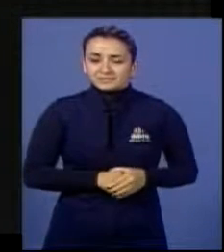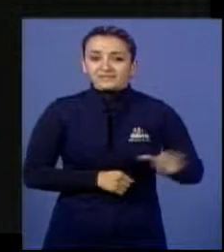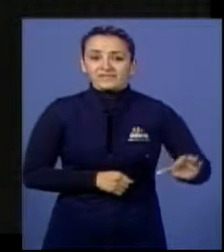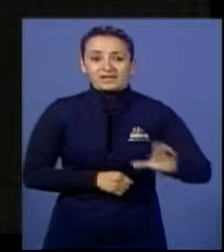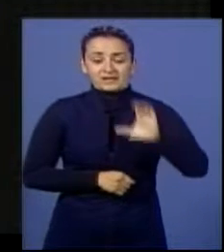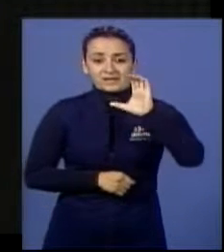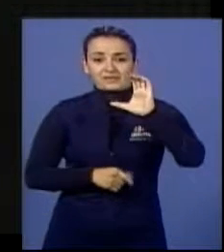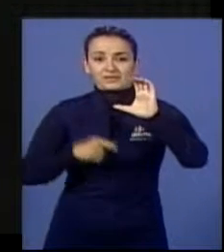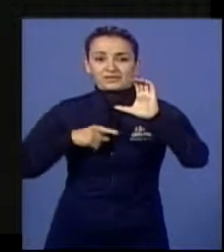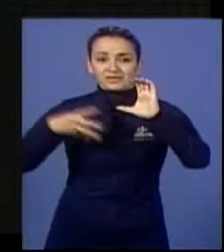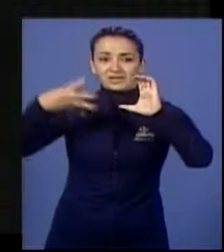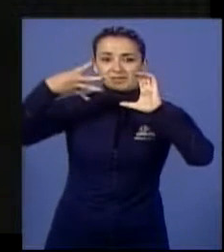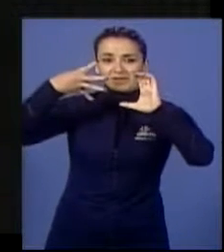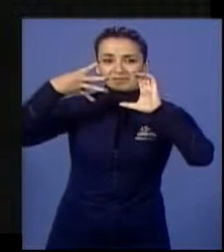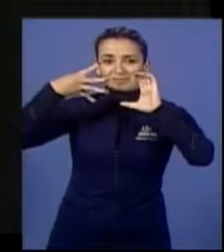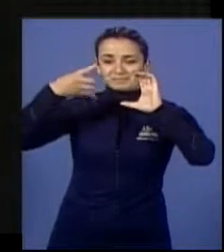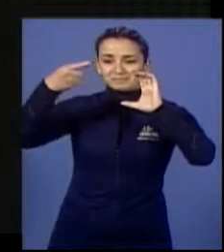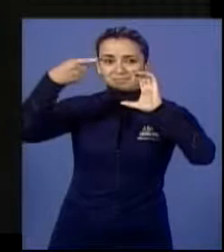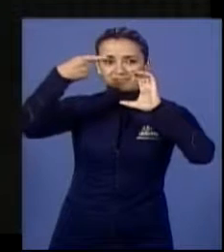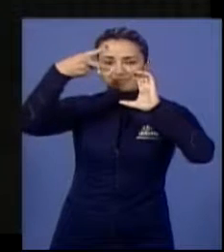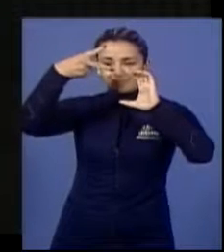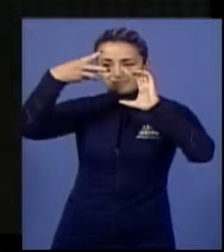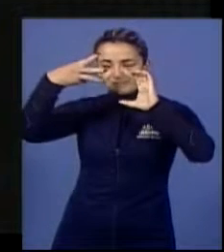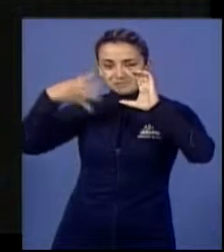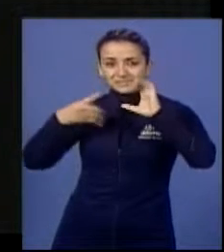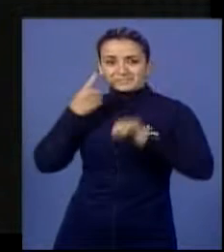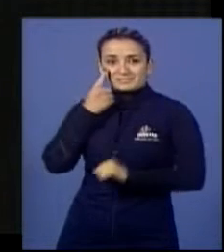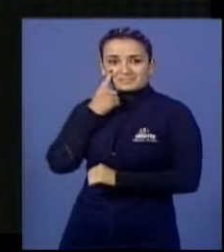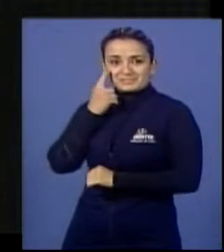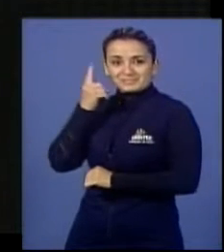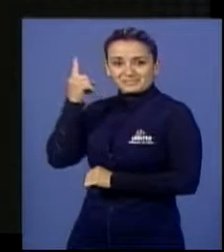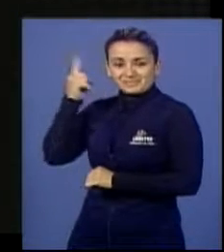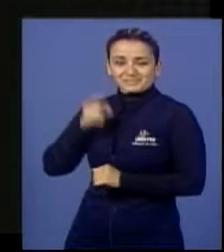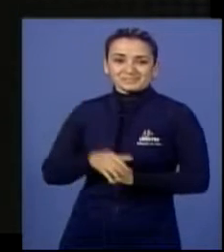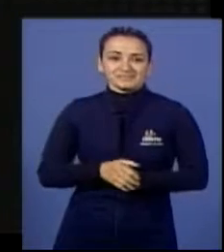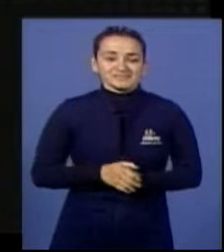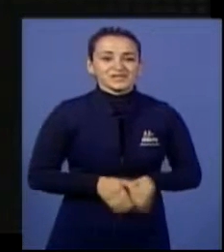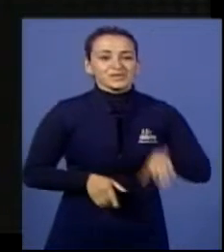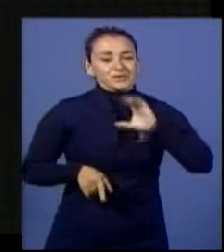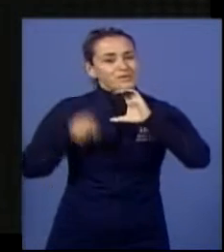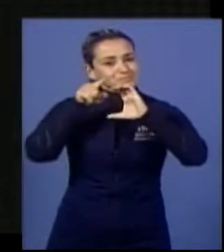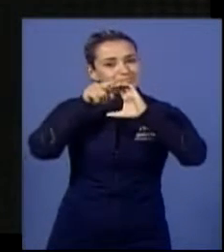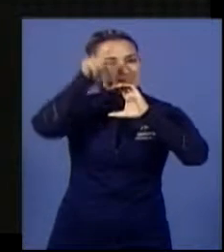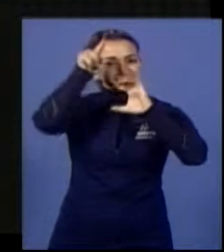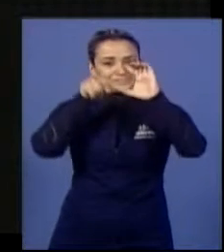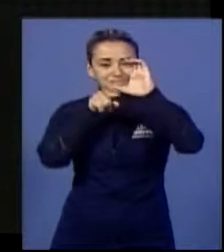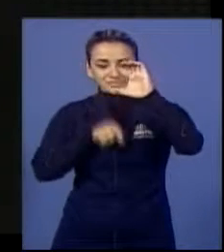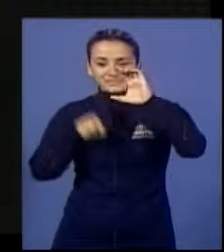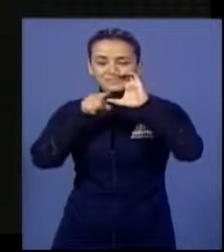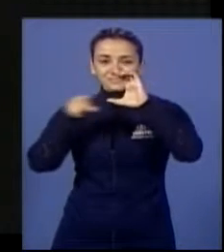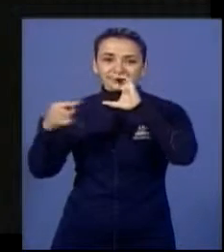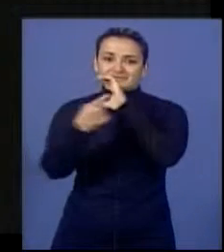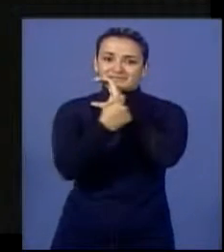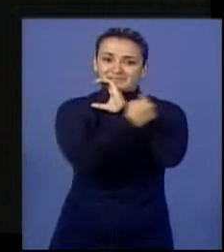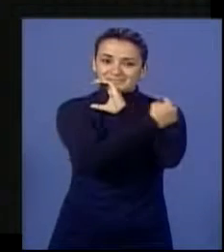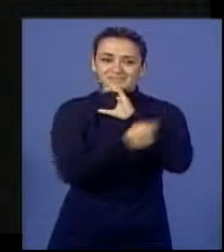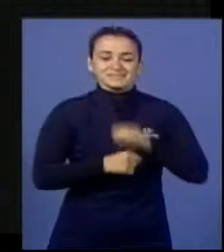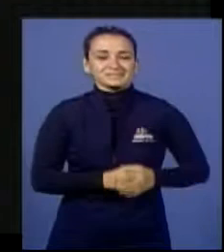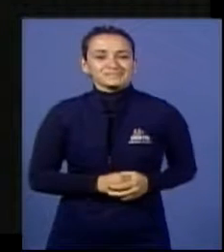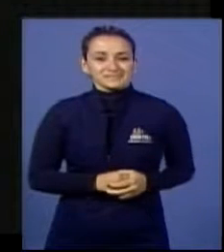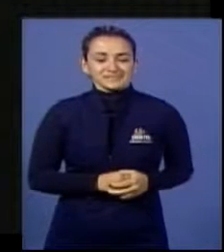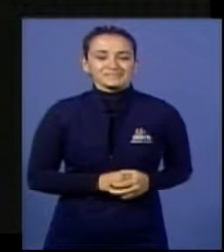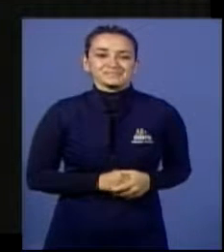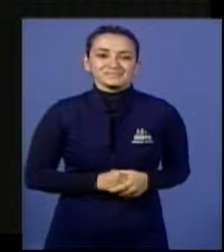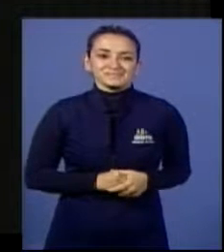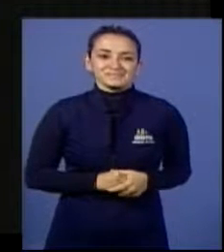4 ligações. Então, dá para copiar uma página na carbono, outra? Carbono, isso. Dá para você fazer cópia, exatamente. Papel carbono, né? Bons tempos,